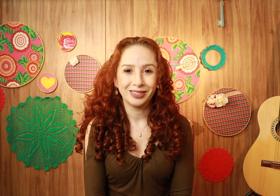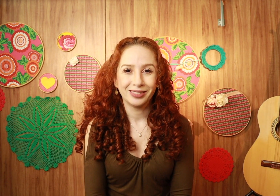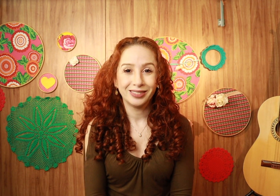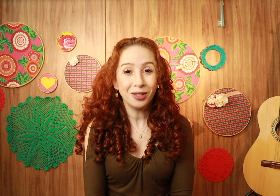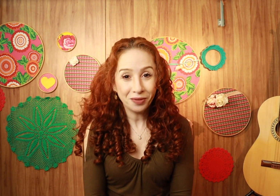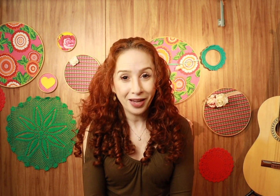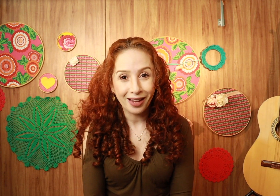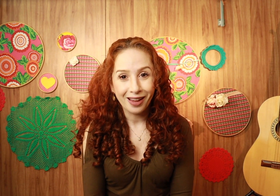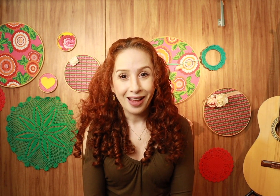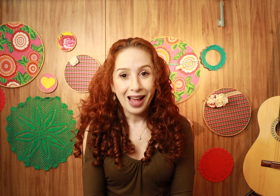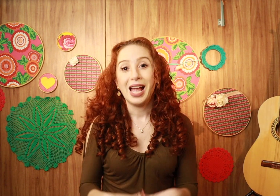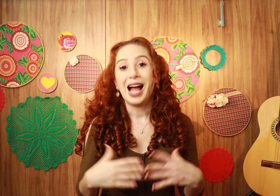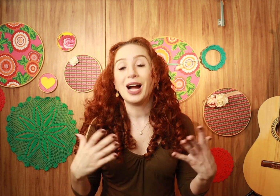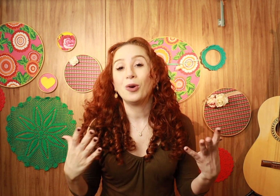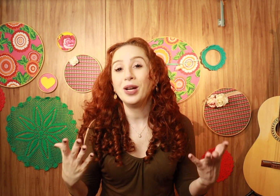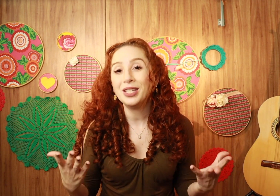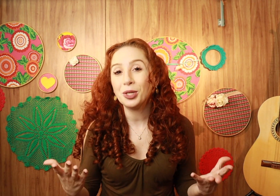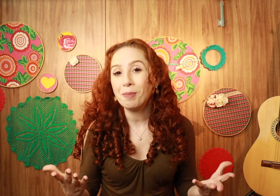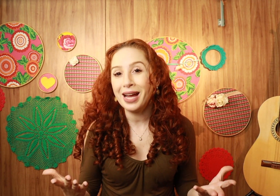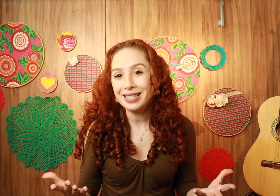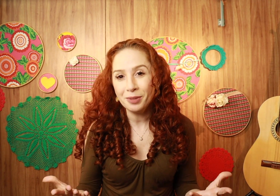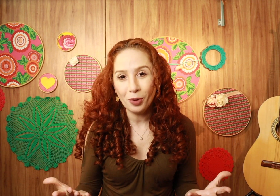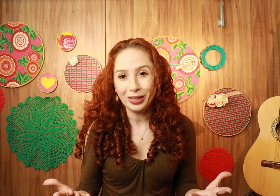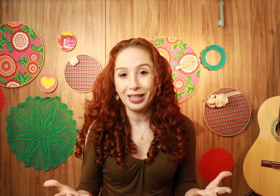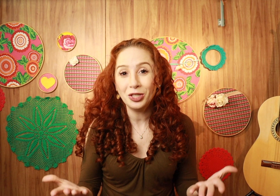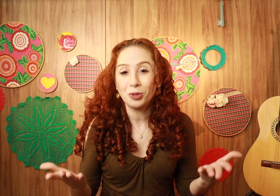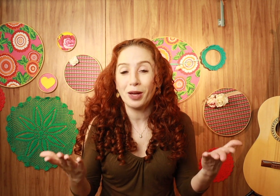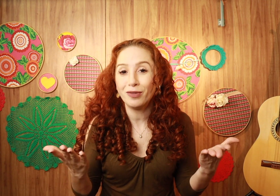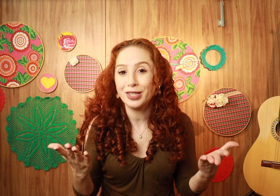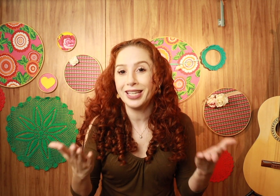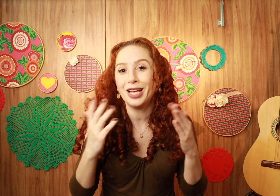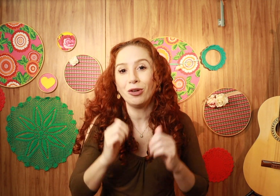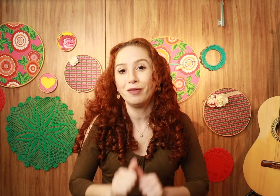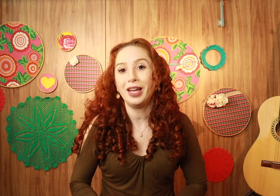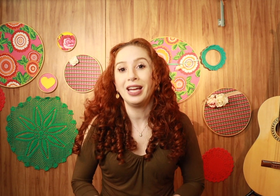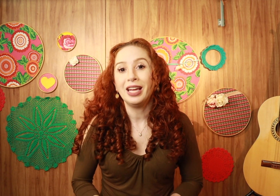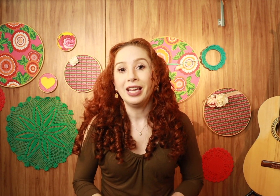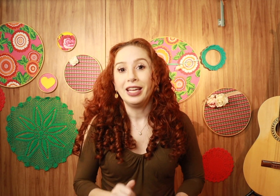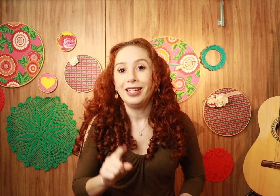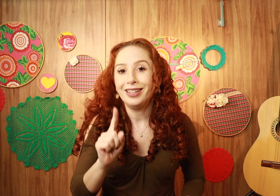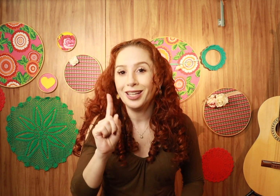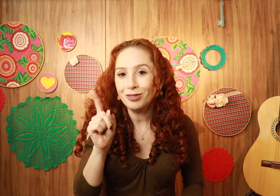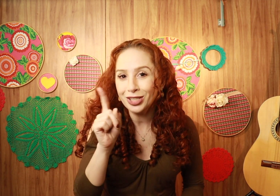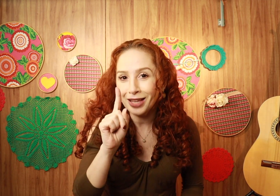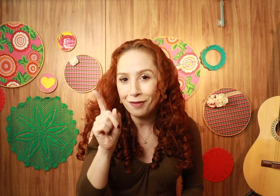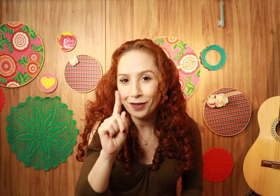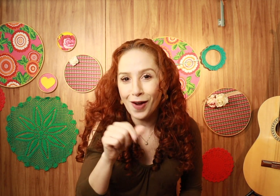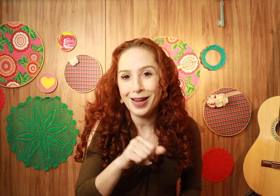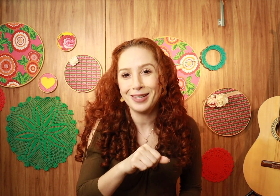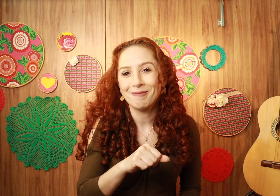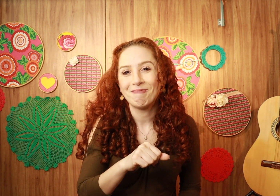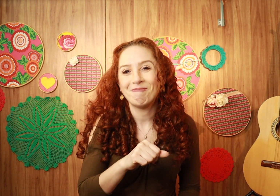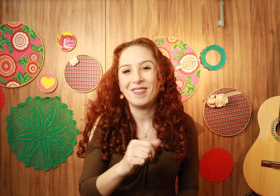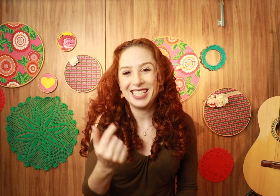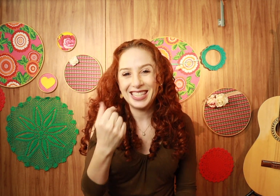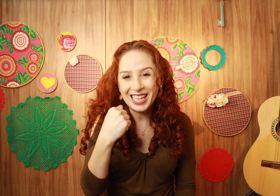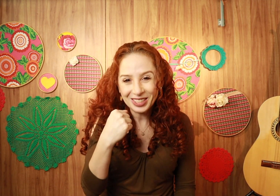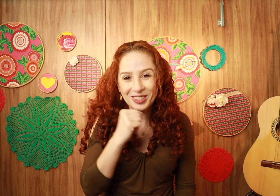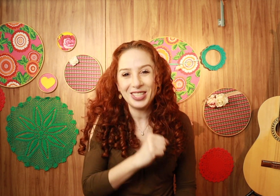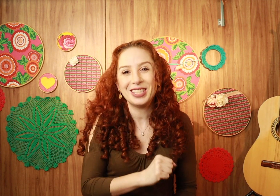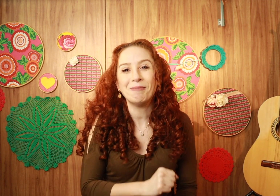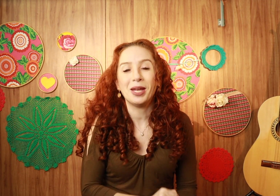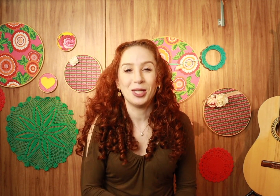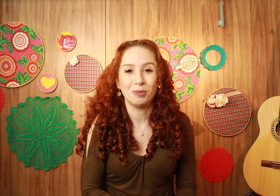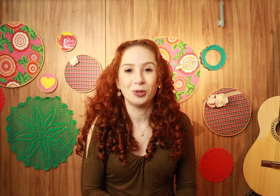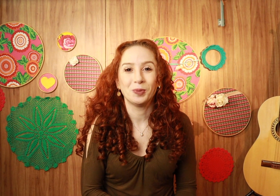juba. Não vê? Há coisas mais importantes para você resolver. E não está fora, mas